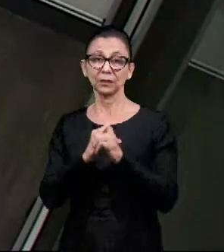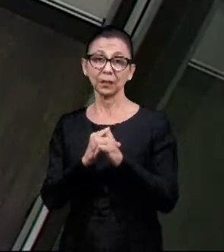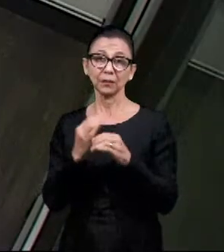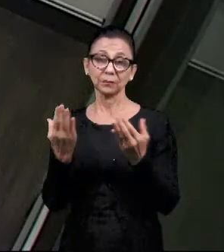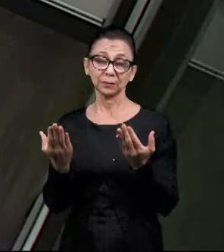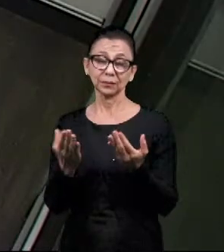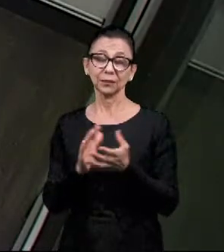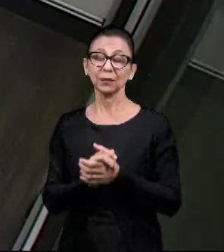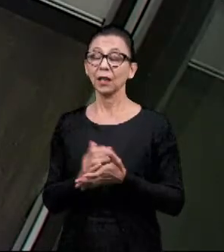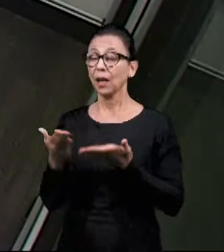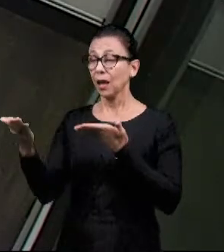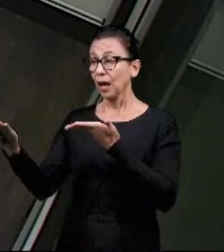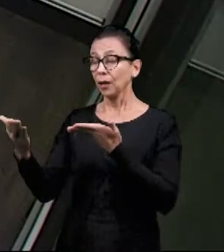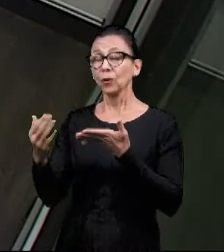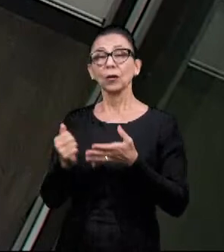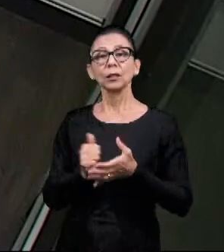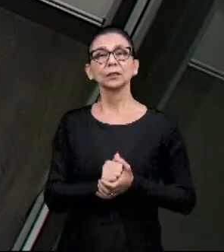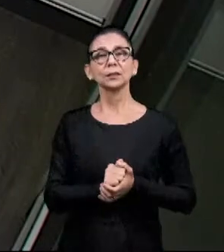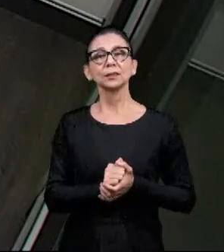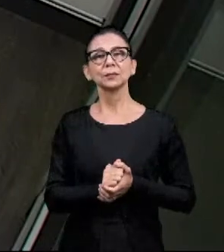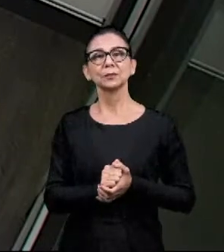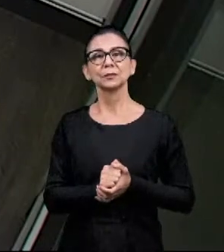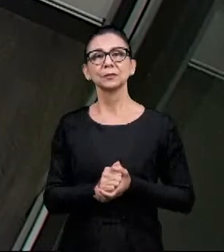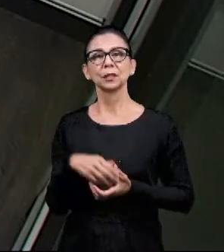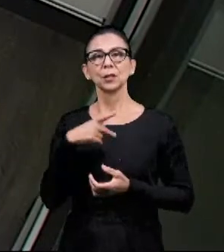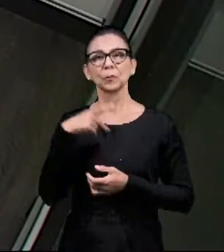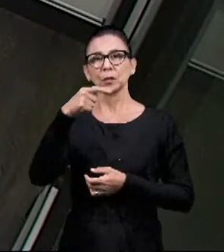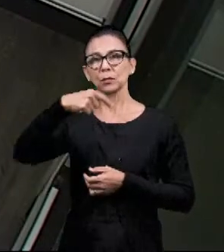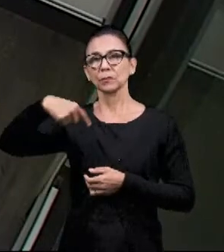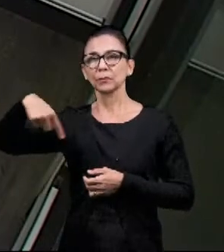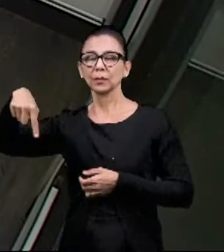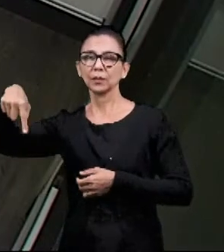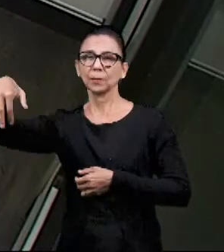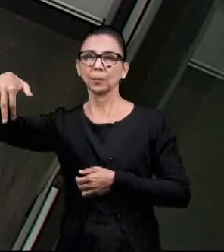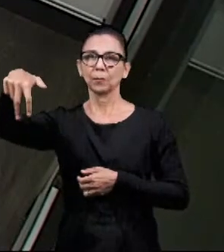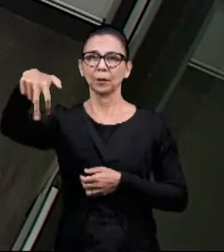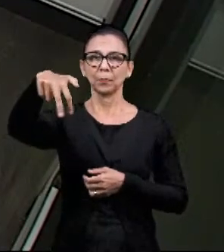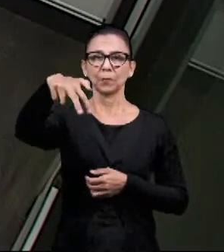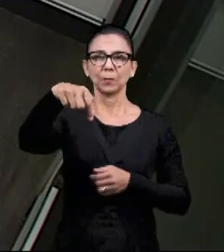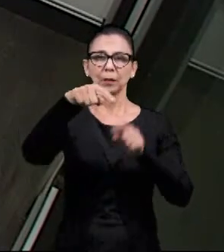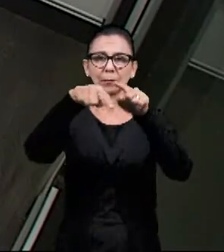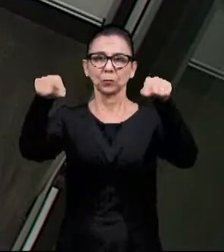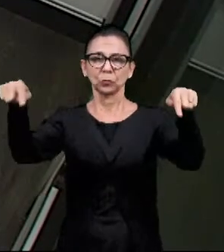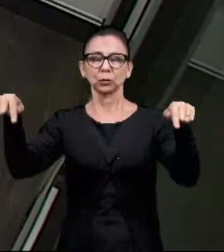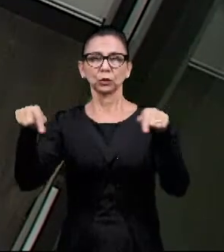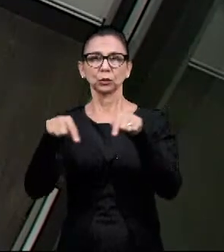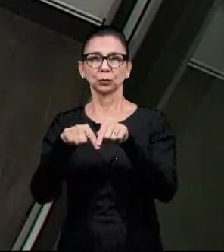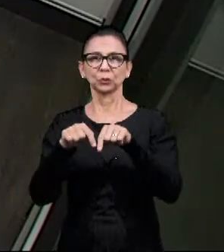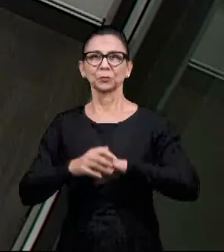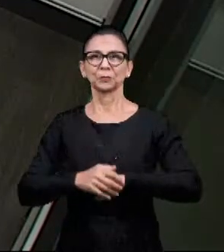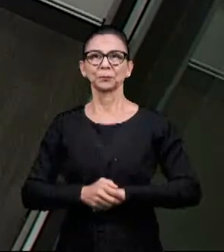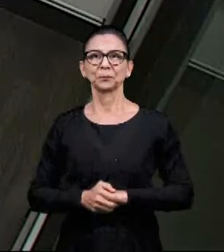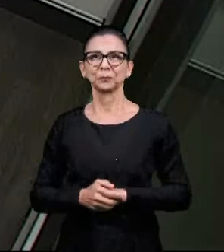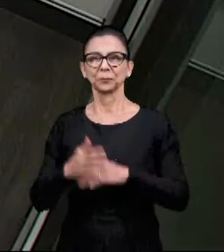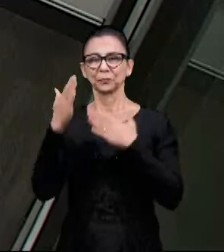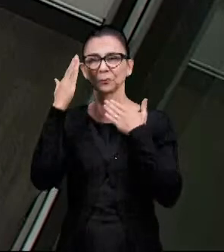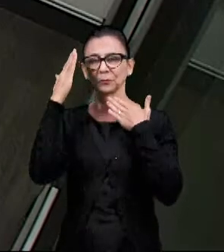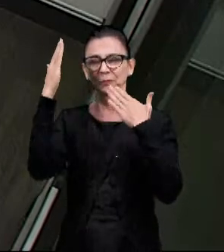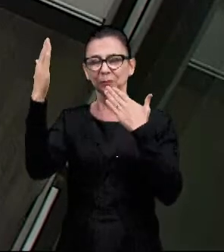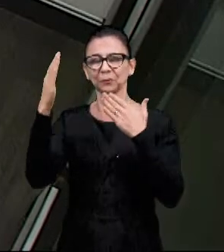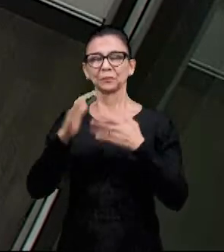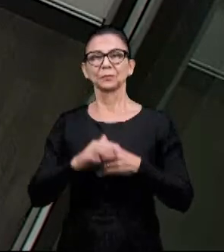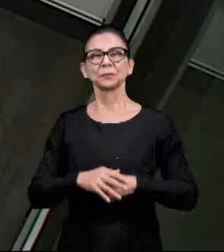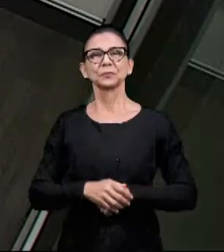Pastor agora vai se dirigir para o estúdio do satélite para poder transmitir, participar desse culto maravilhoso. Pai do Senhor. Agradeço o convite dos